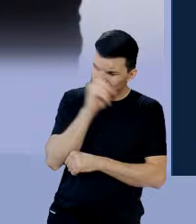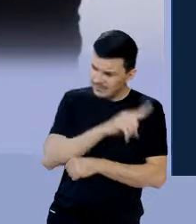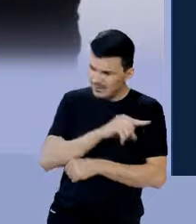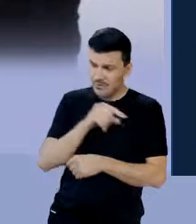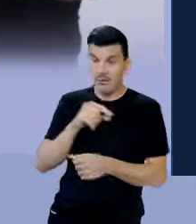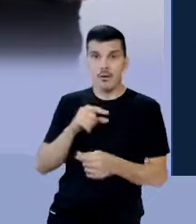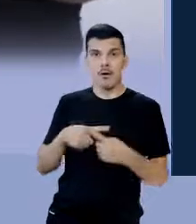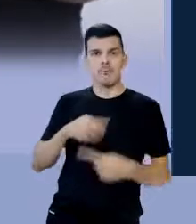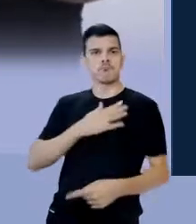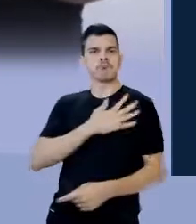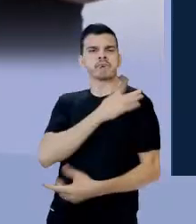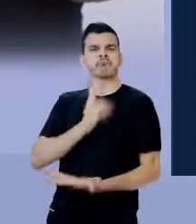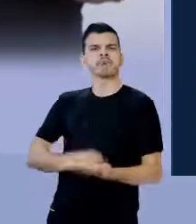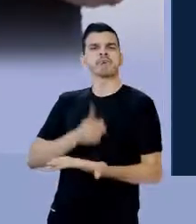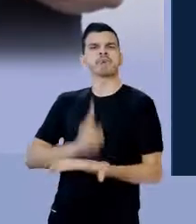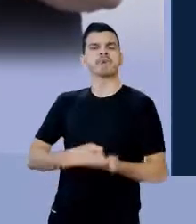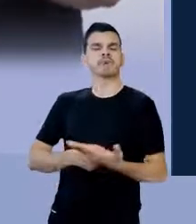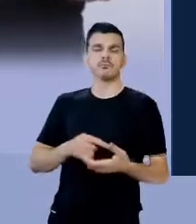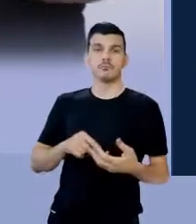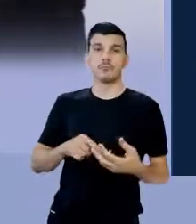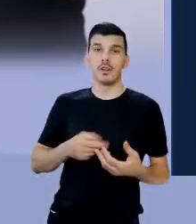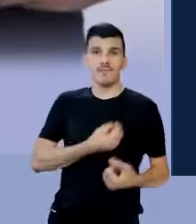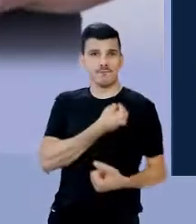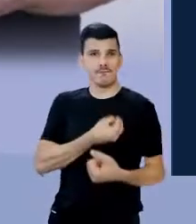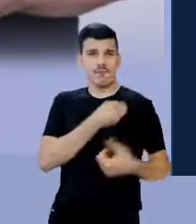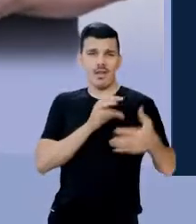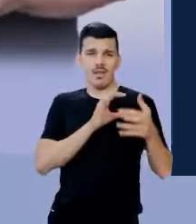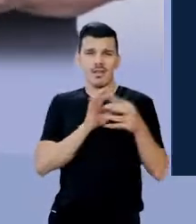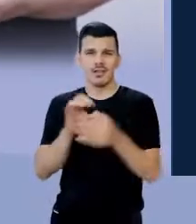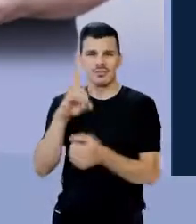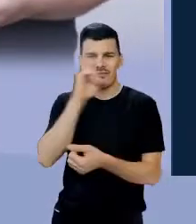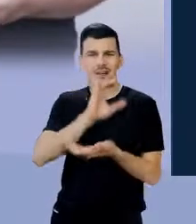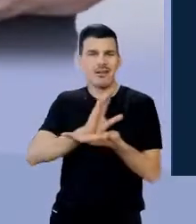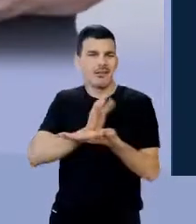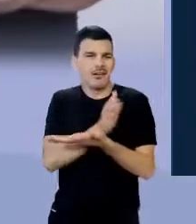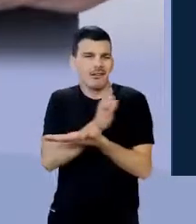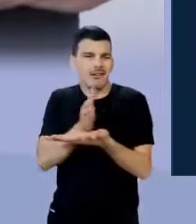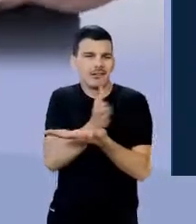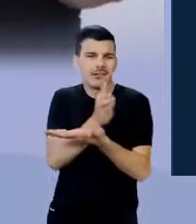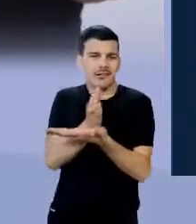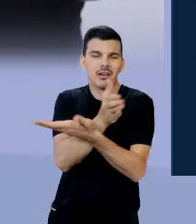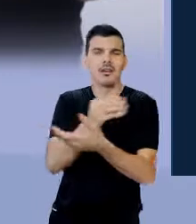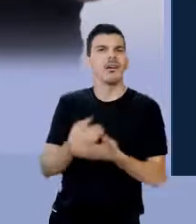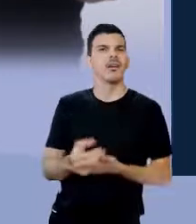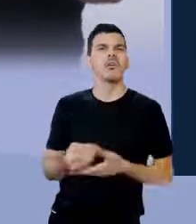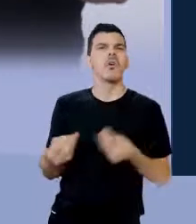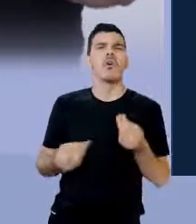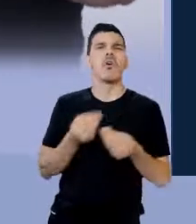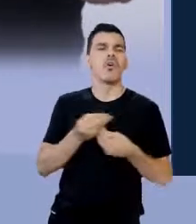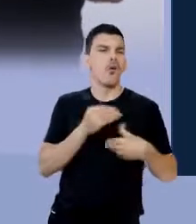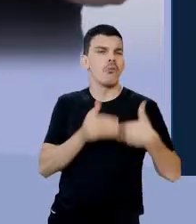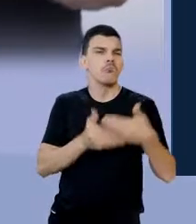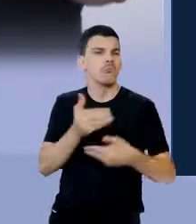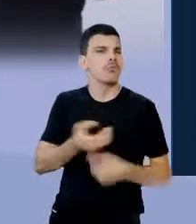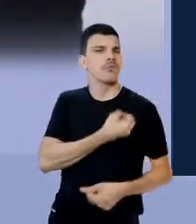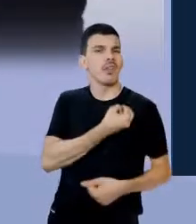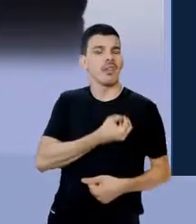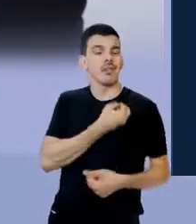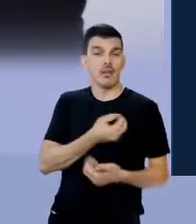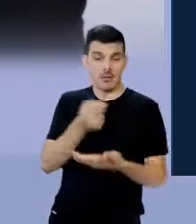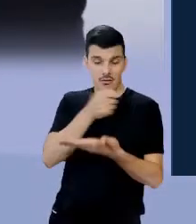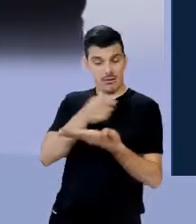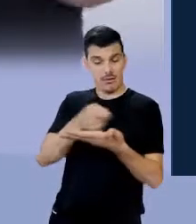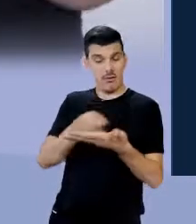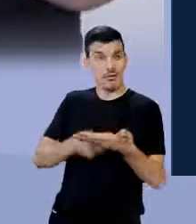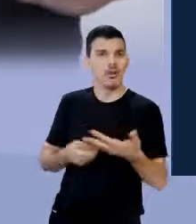o coronelismo e a vida desses indivíduos marginalizados. Como se faz, como se processa